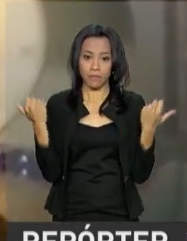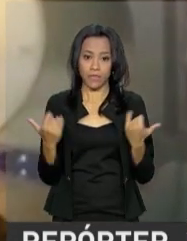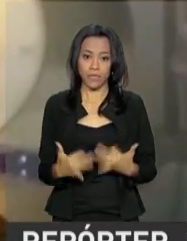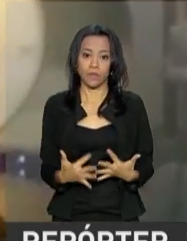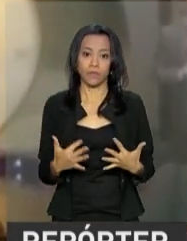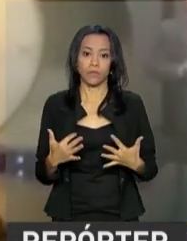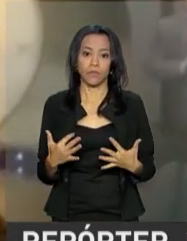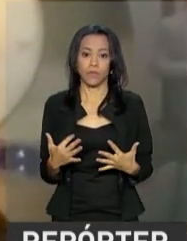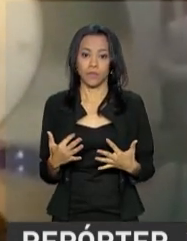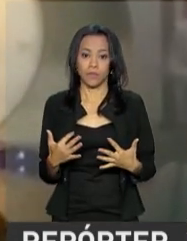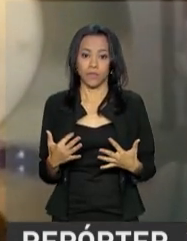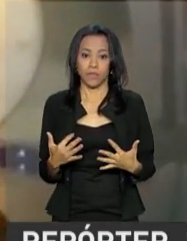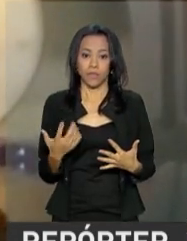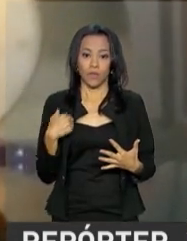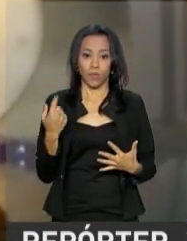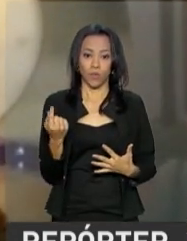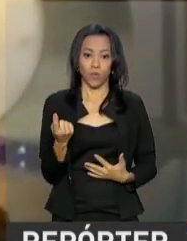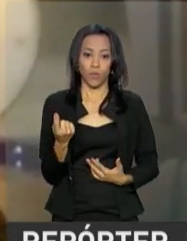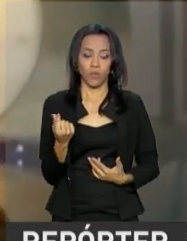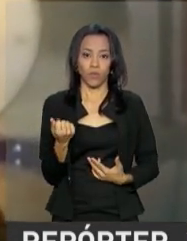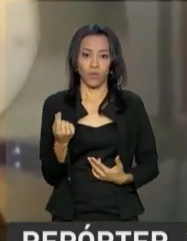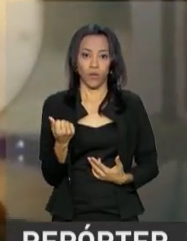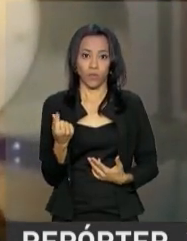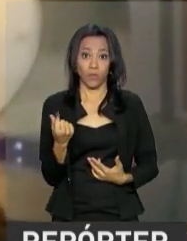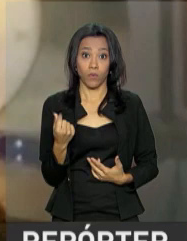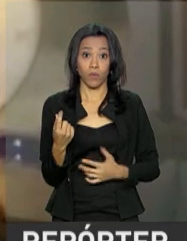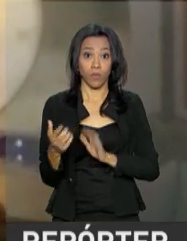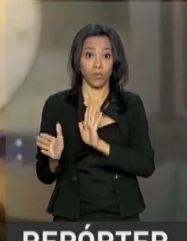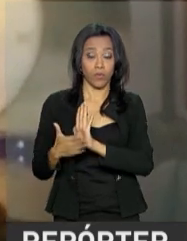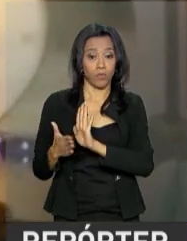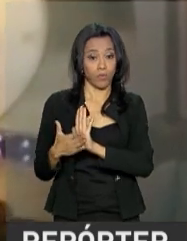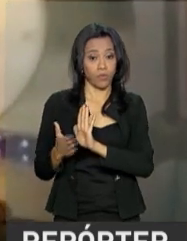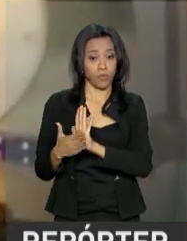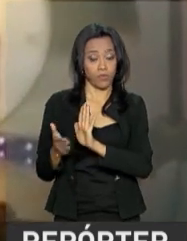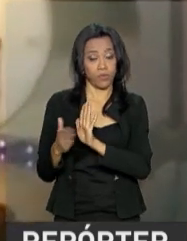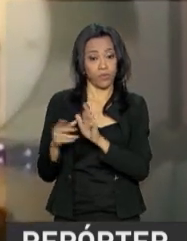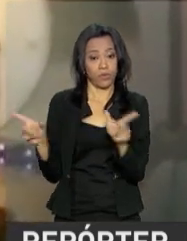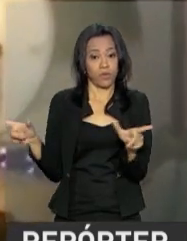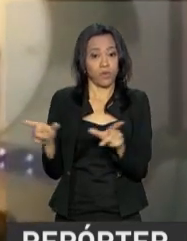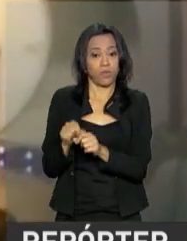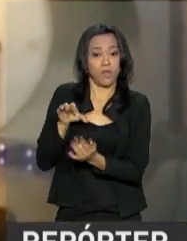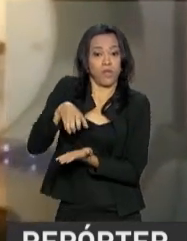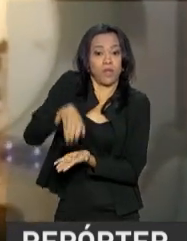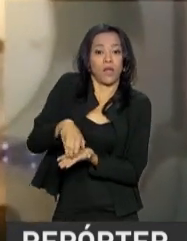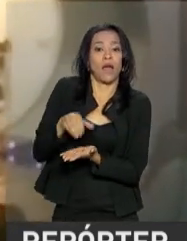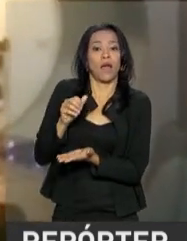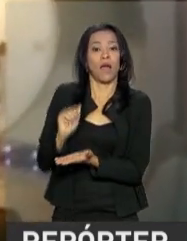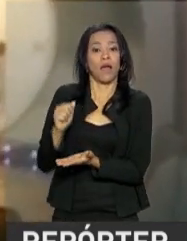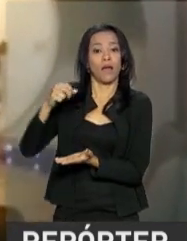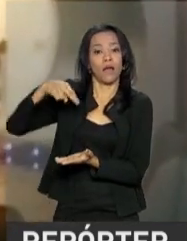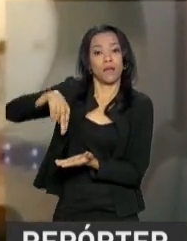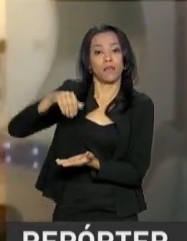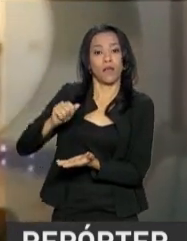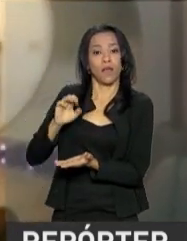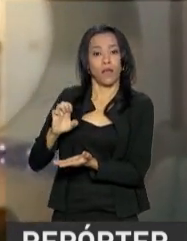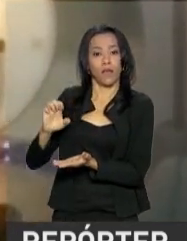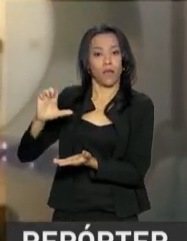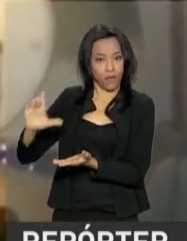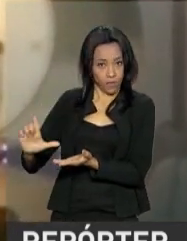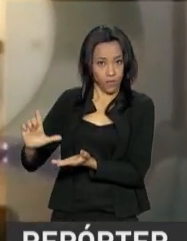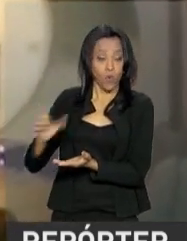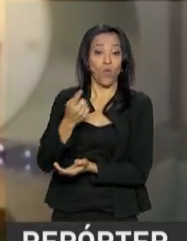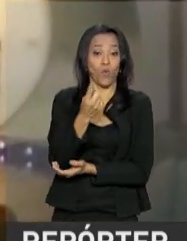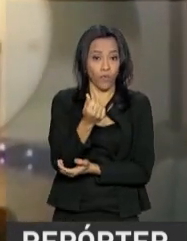em relação ao valor proposto pela Agência Nacional de Energia Elétrica, o custo da tarifa de energia